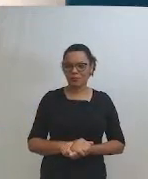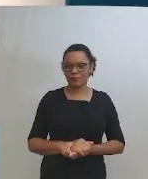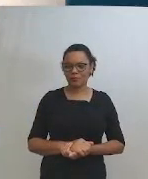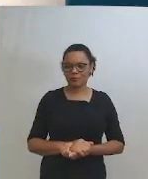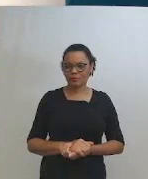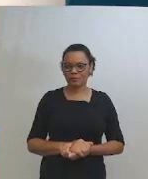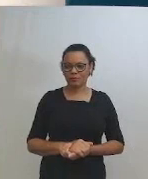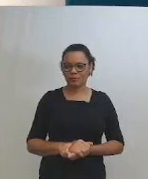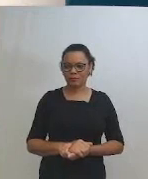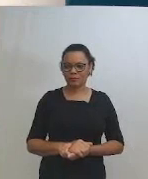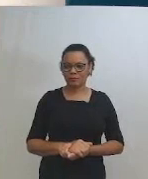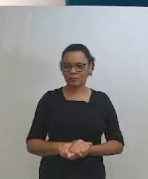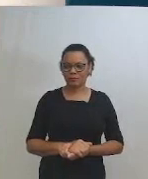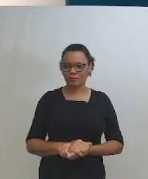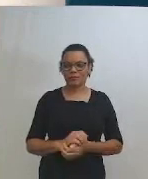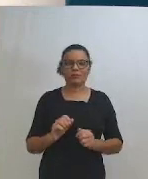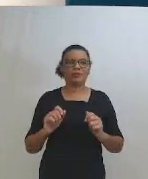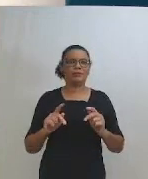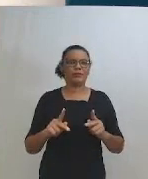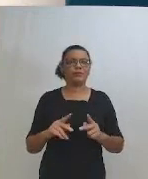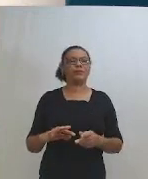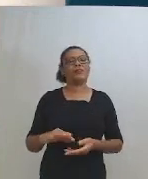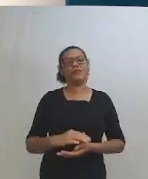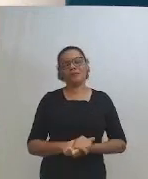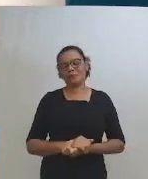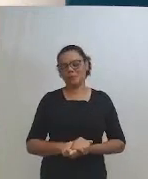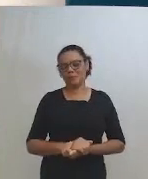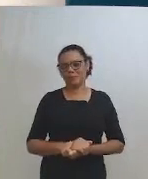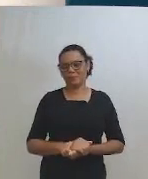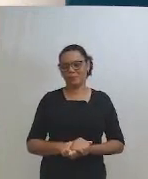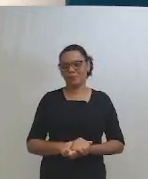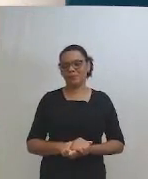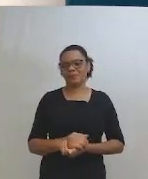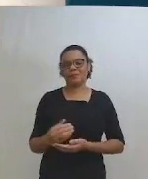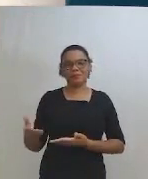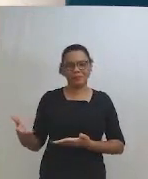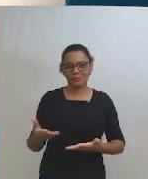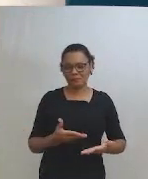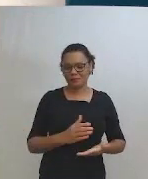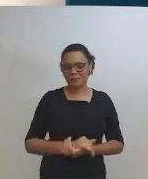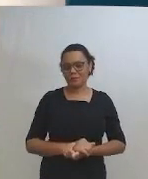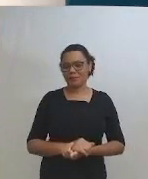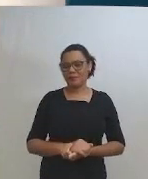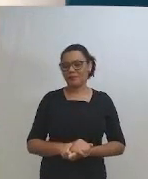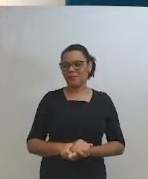Ok, excelência. Ministra Laurita, bem-vinda. Chama julgamento RHC